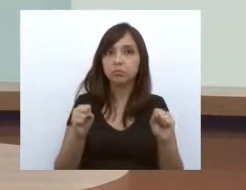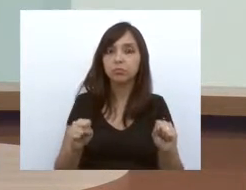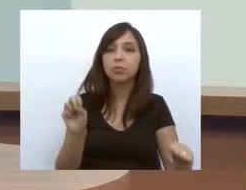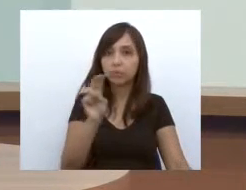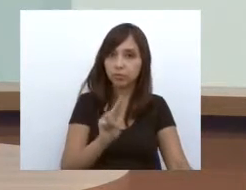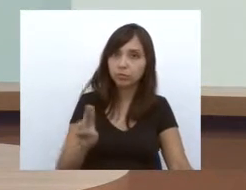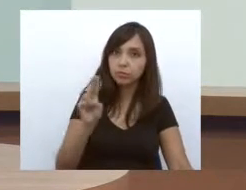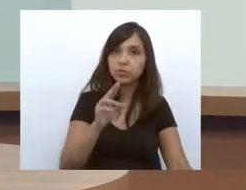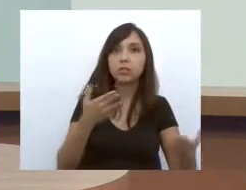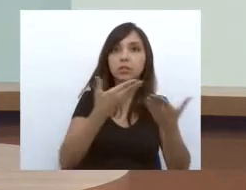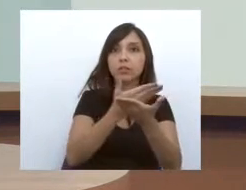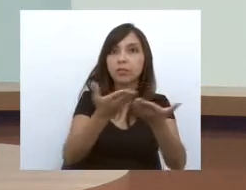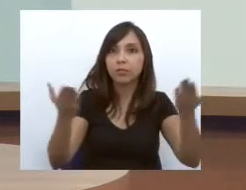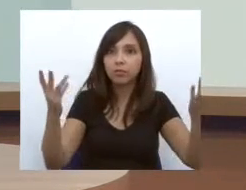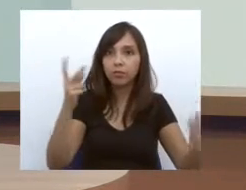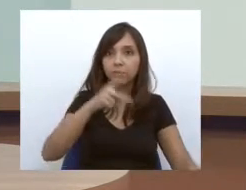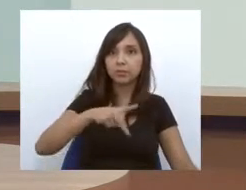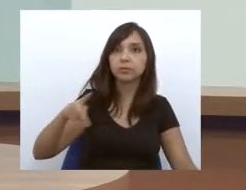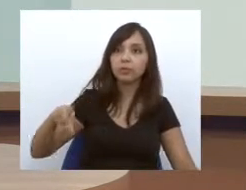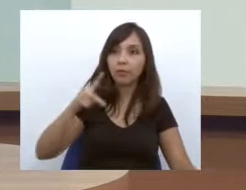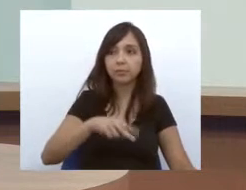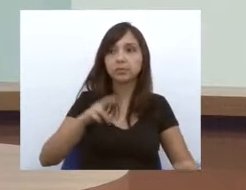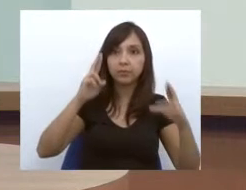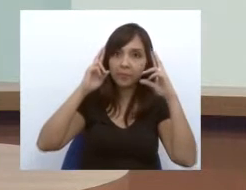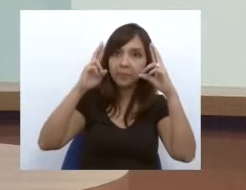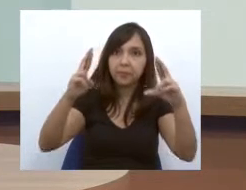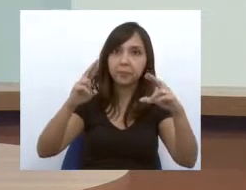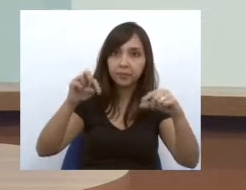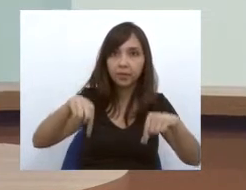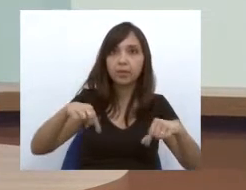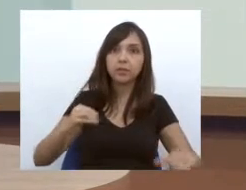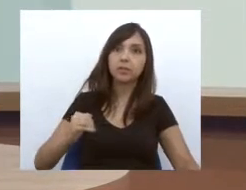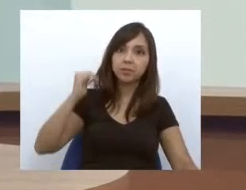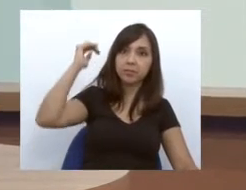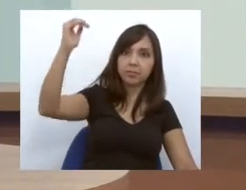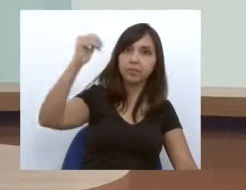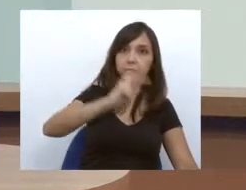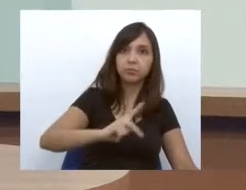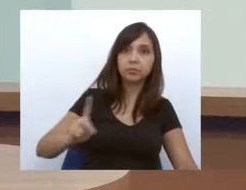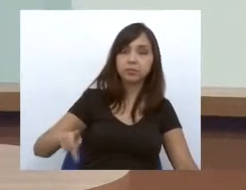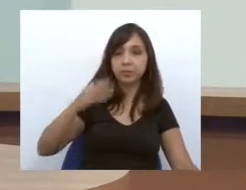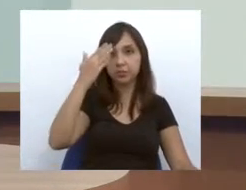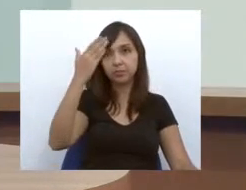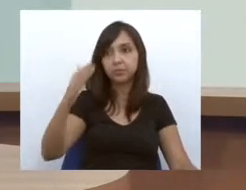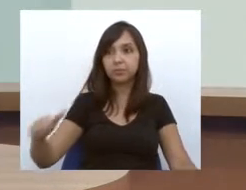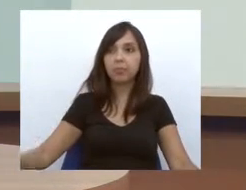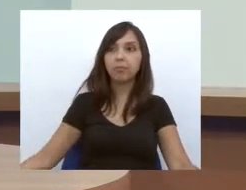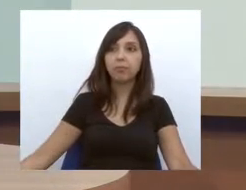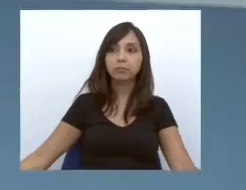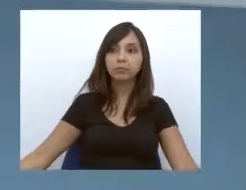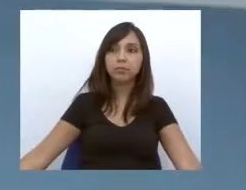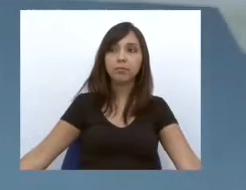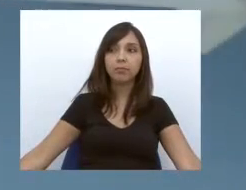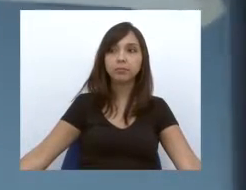homenagem aos professores, em especial, e em respeito à autoridade máxima, que de fato são os professores. Obrigado.